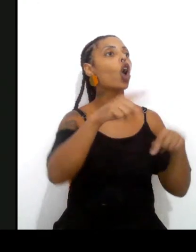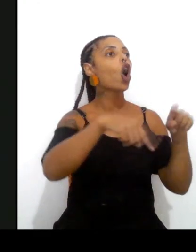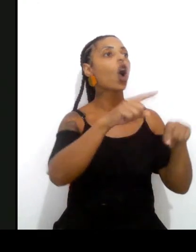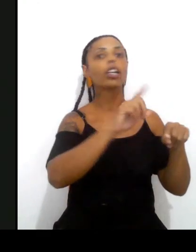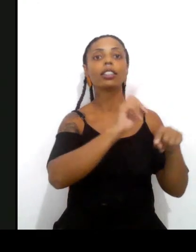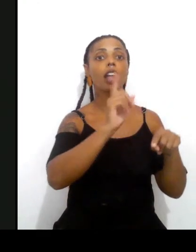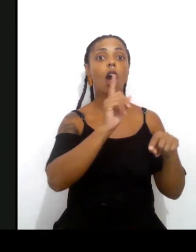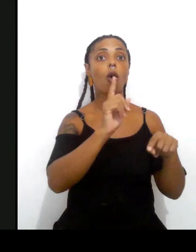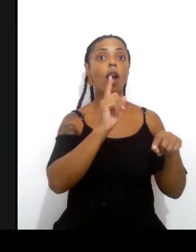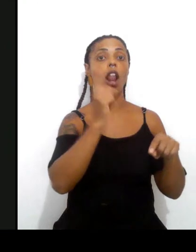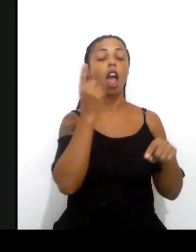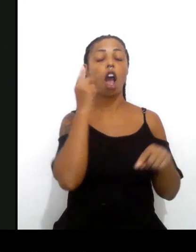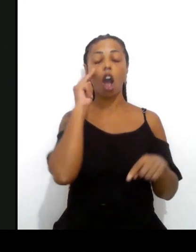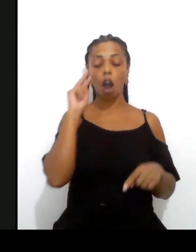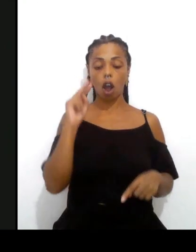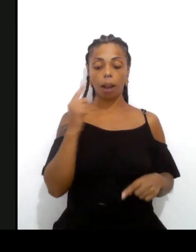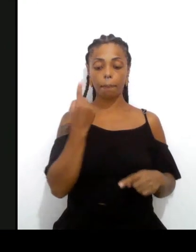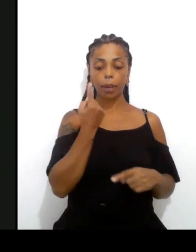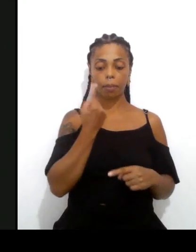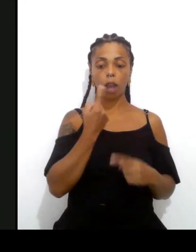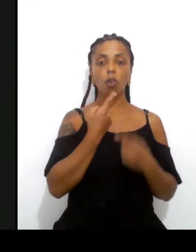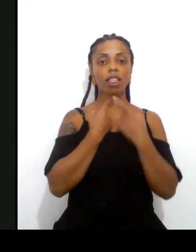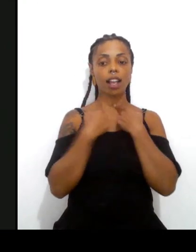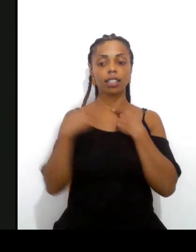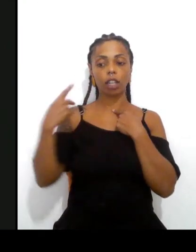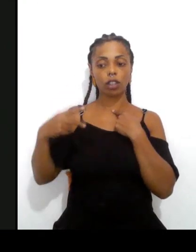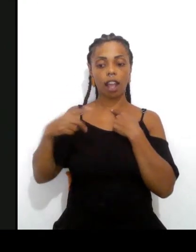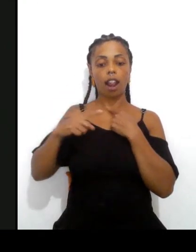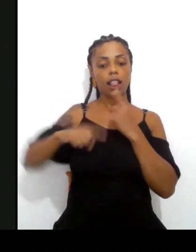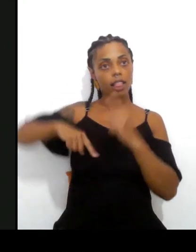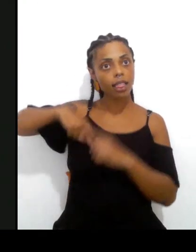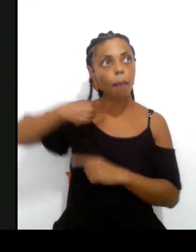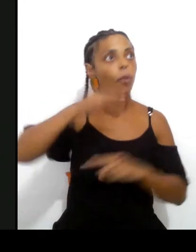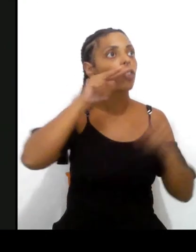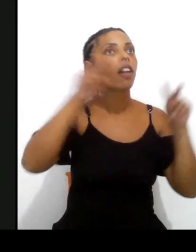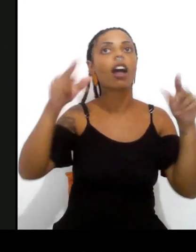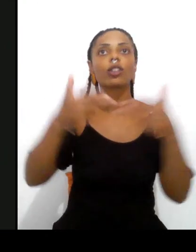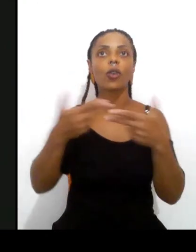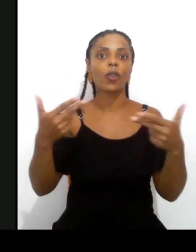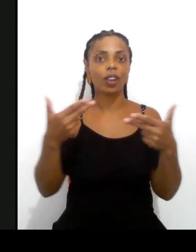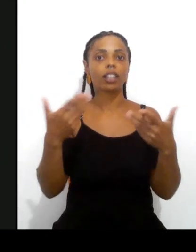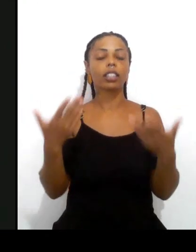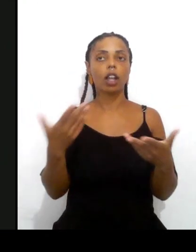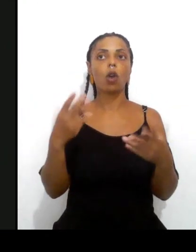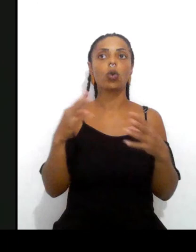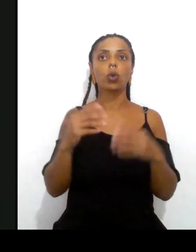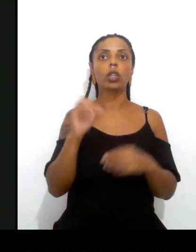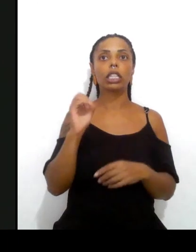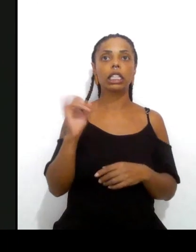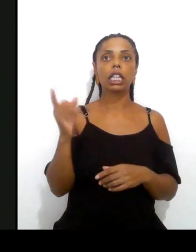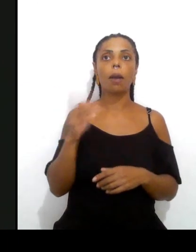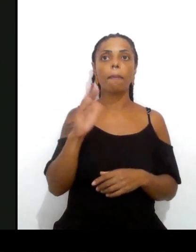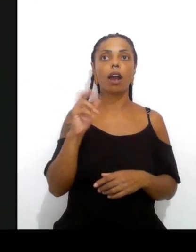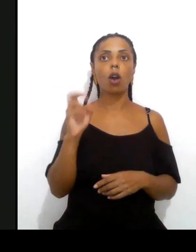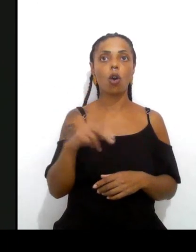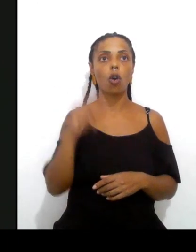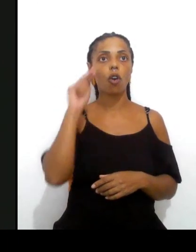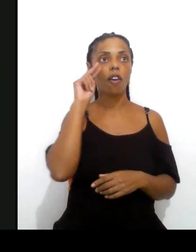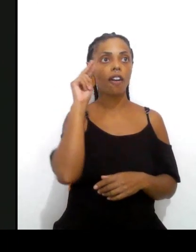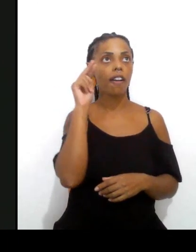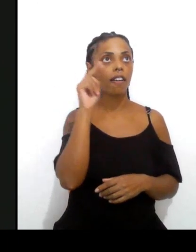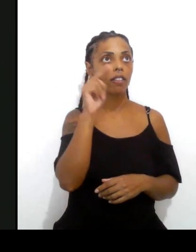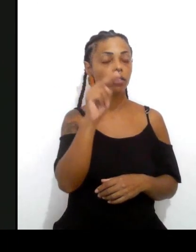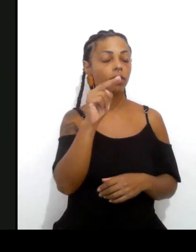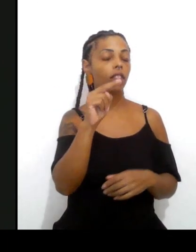do seu desejo entre as dúvidas se bacon enxergava a luz da Carne através do sal negro da